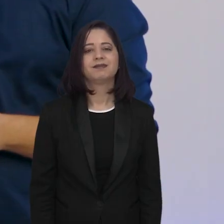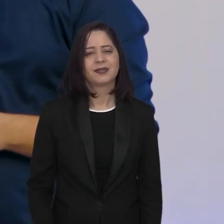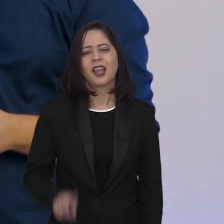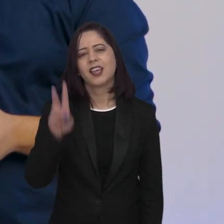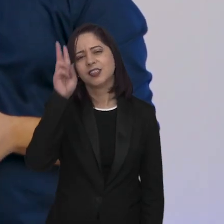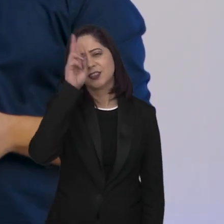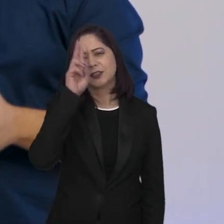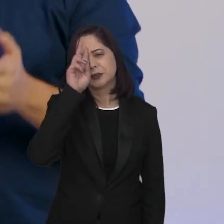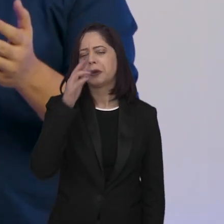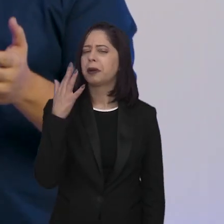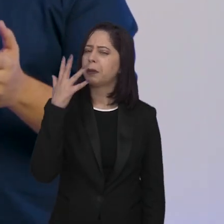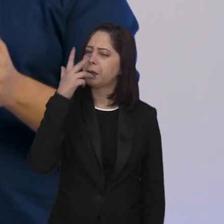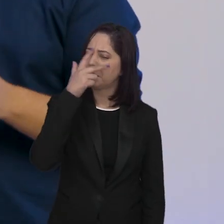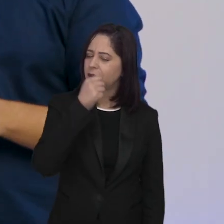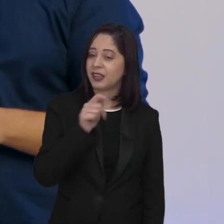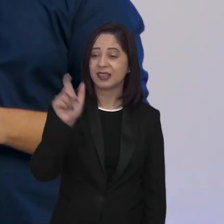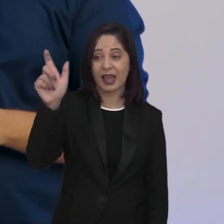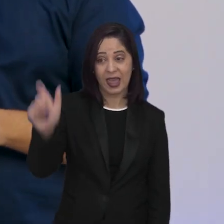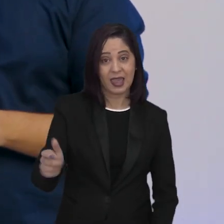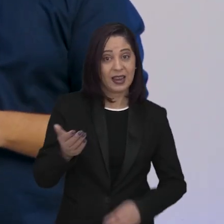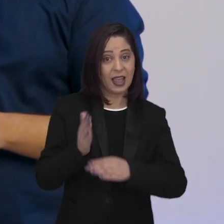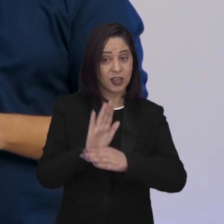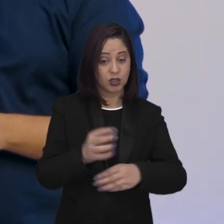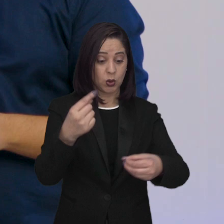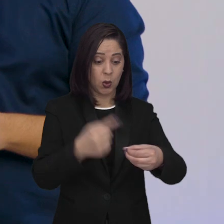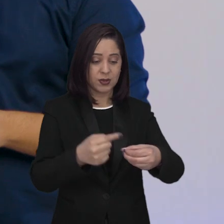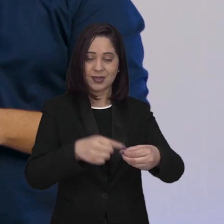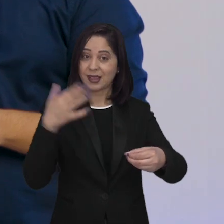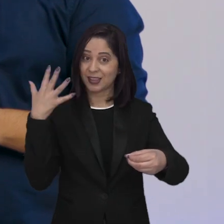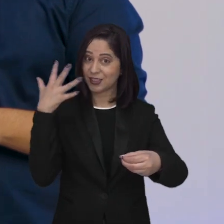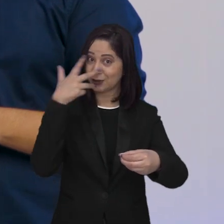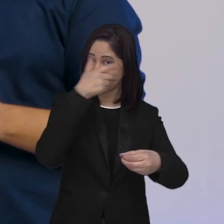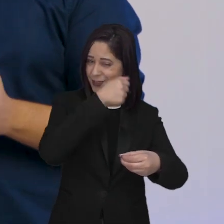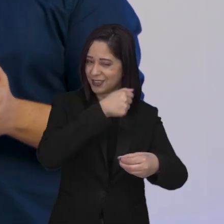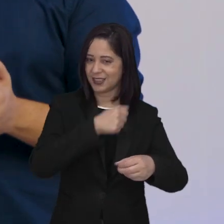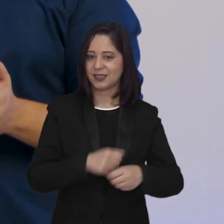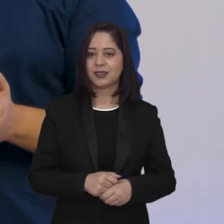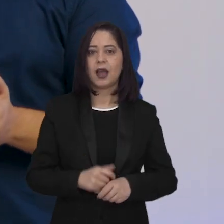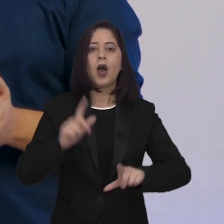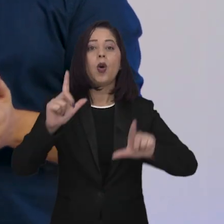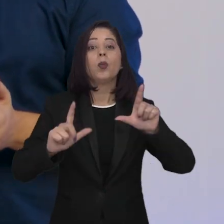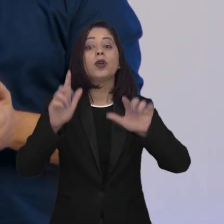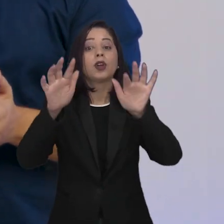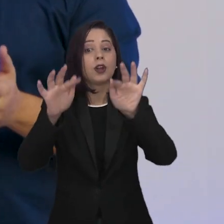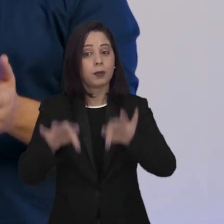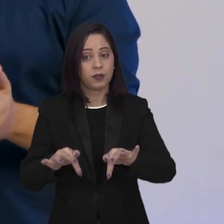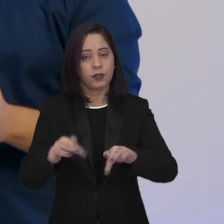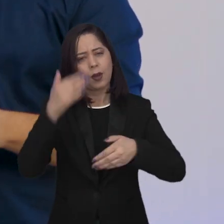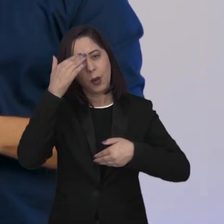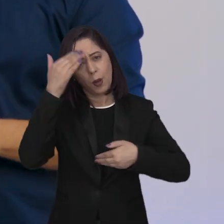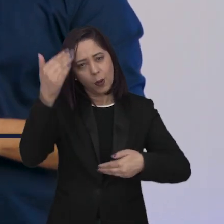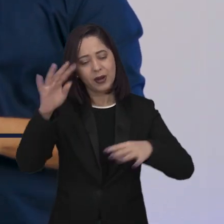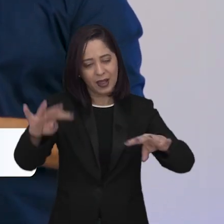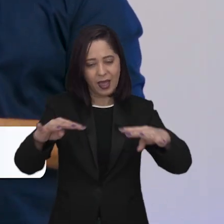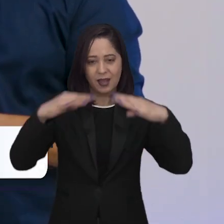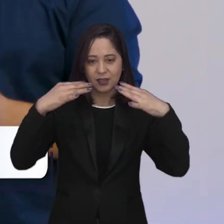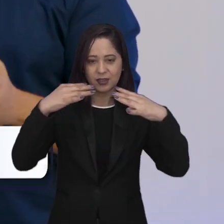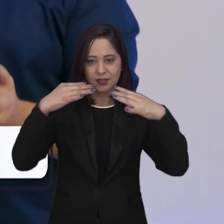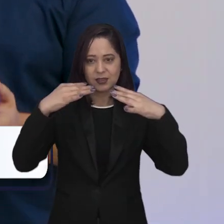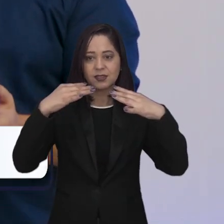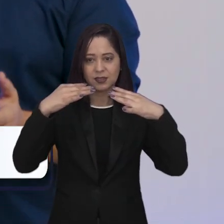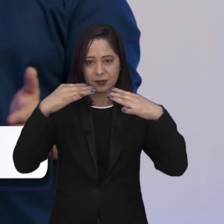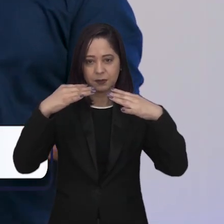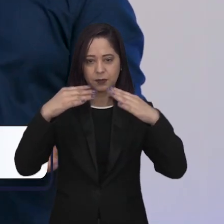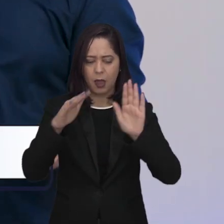Que história bacana, né? O Kazu deixou a cidade muito mais bonita. E termina aqui o primeiro Cidadania em Pauta. Agradeço a sua companhia.